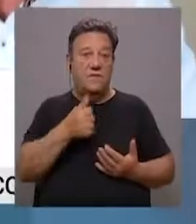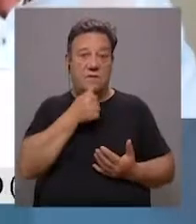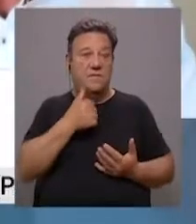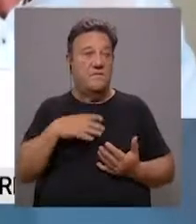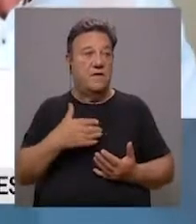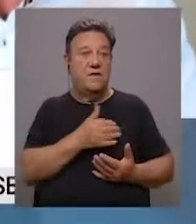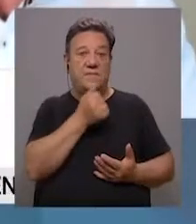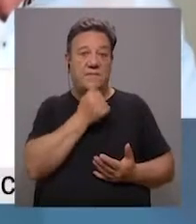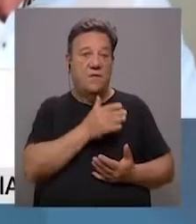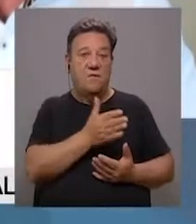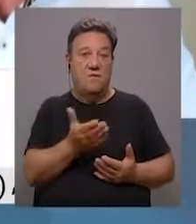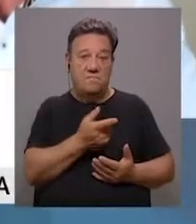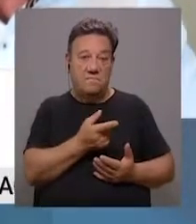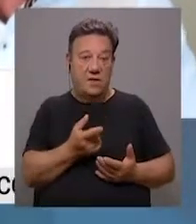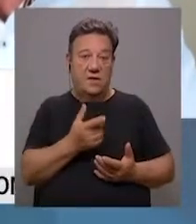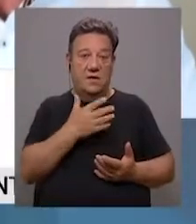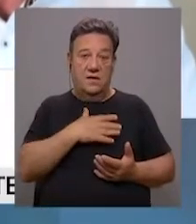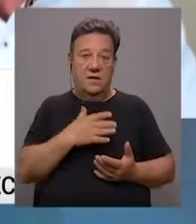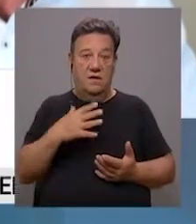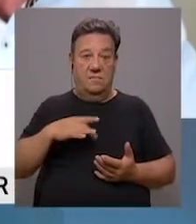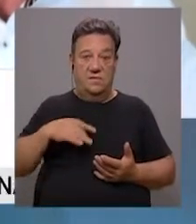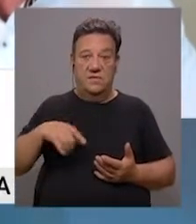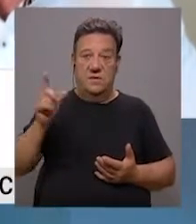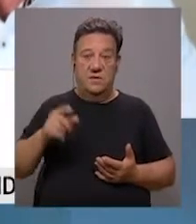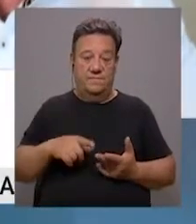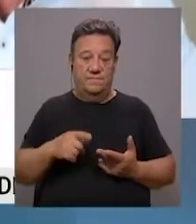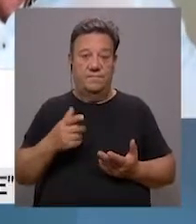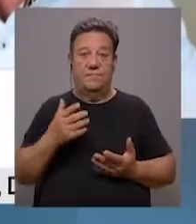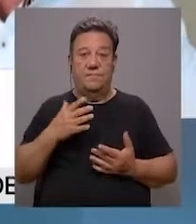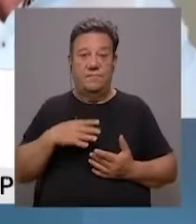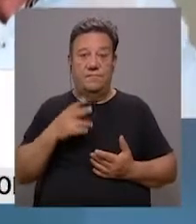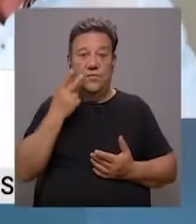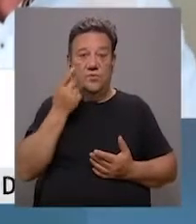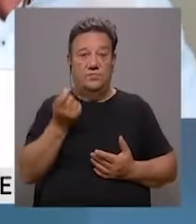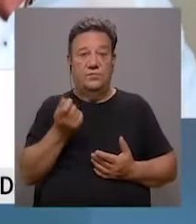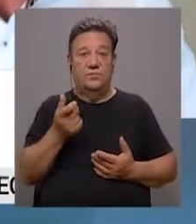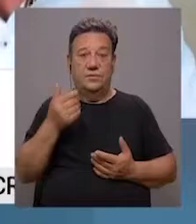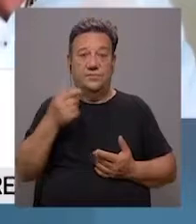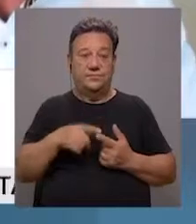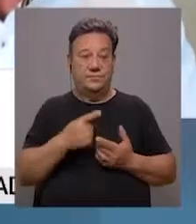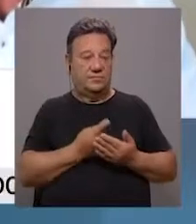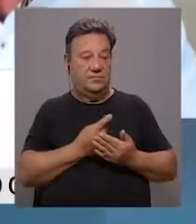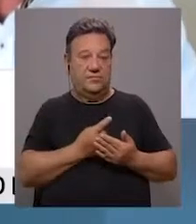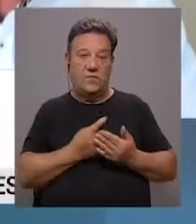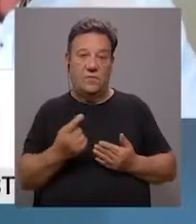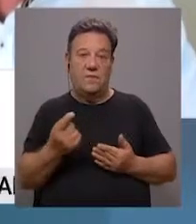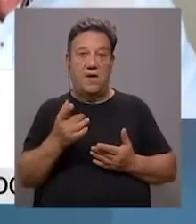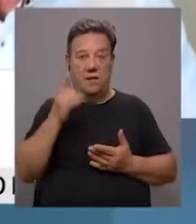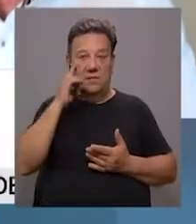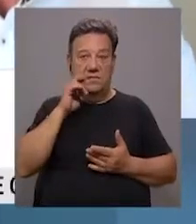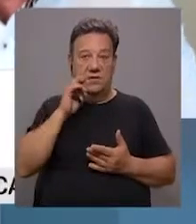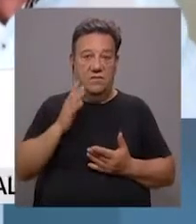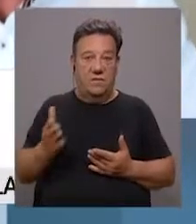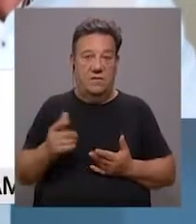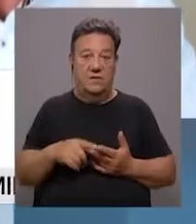férias, que querem ir passear, querem viver um bocadinho de desconfinamento, mas com segurança.